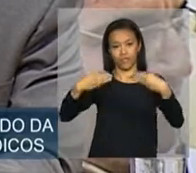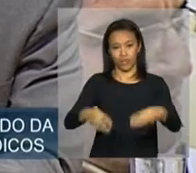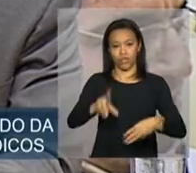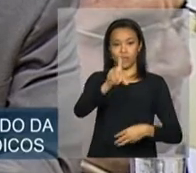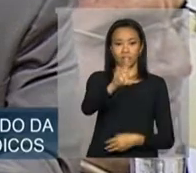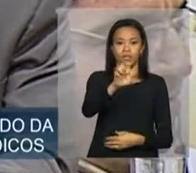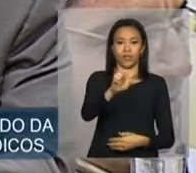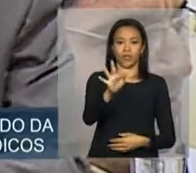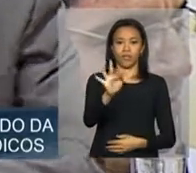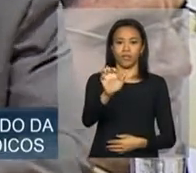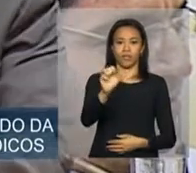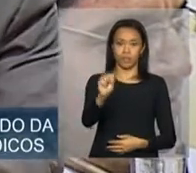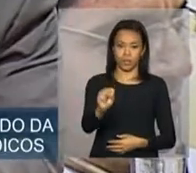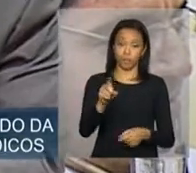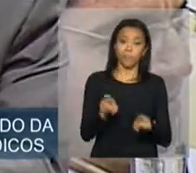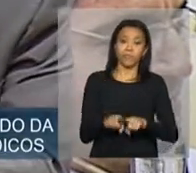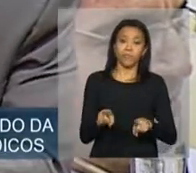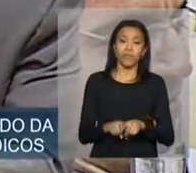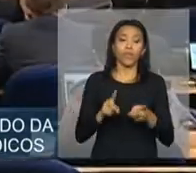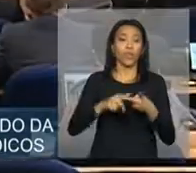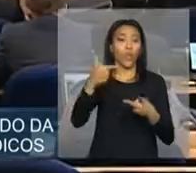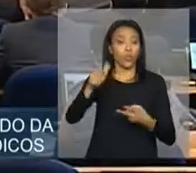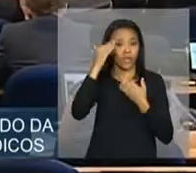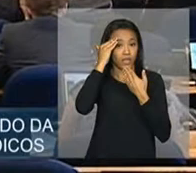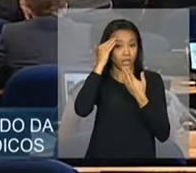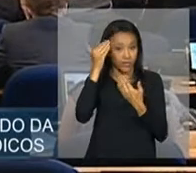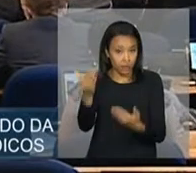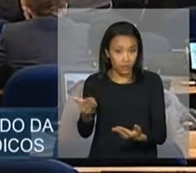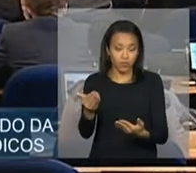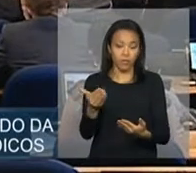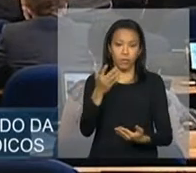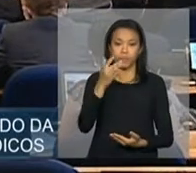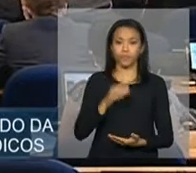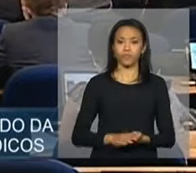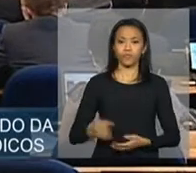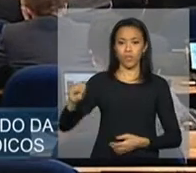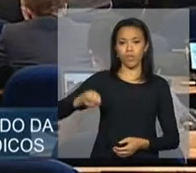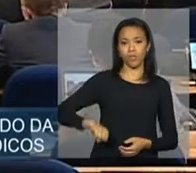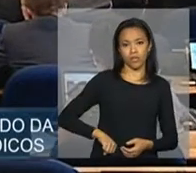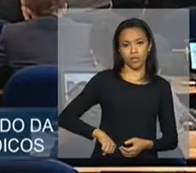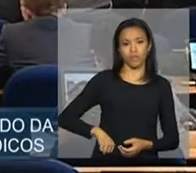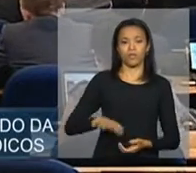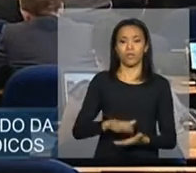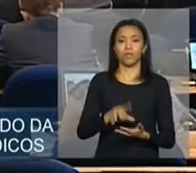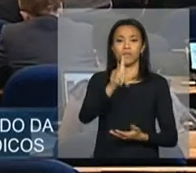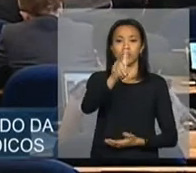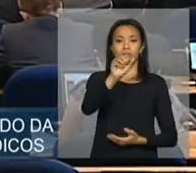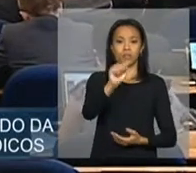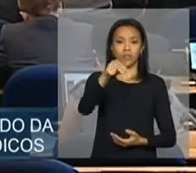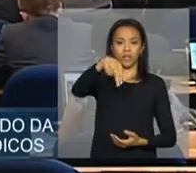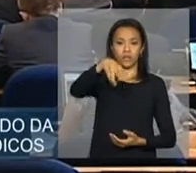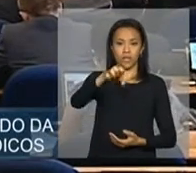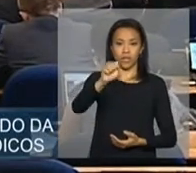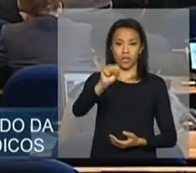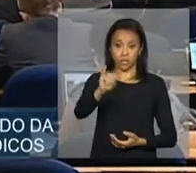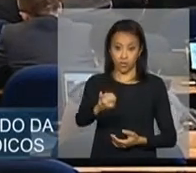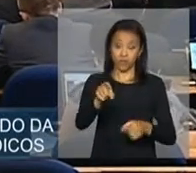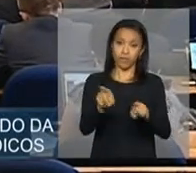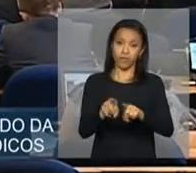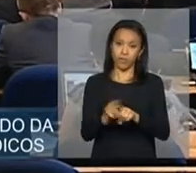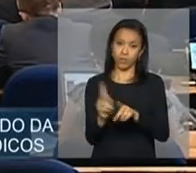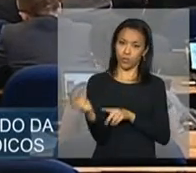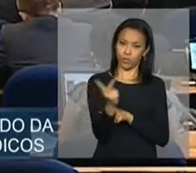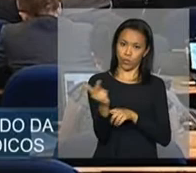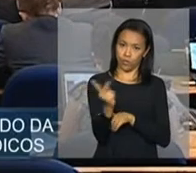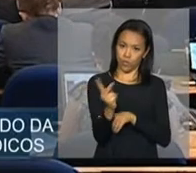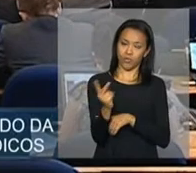tudo Ministro Luis Felipe fortuna do embaixador Sérgio Danese que e com nomes dos